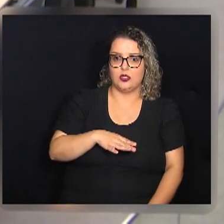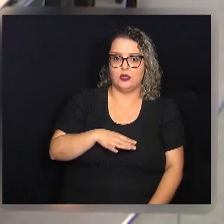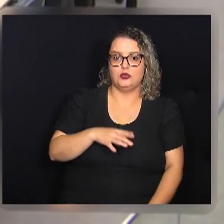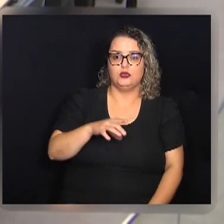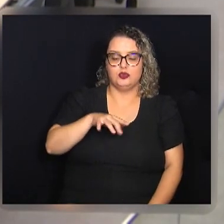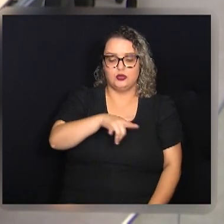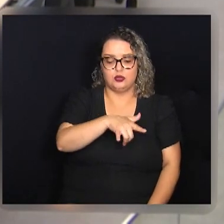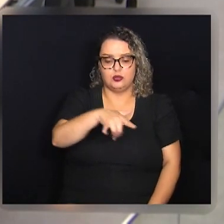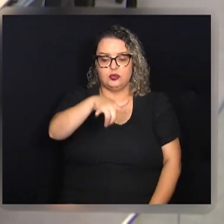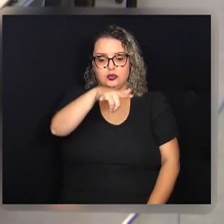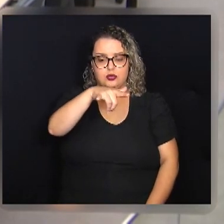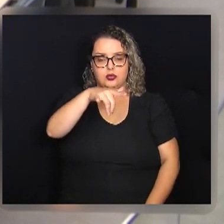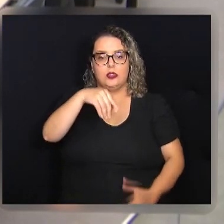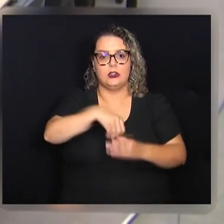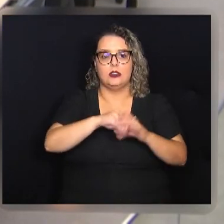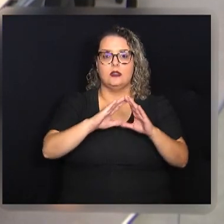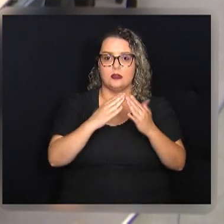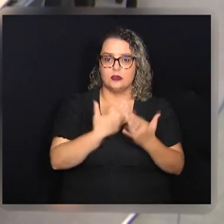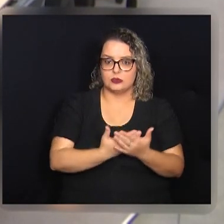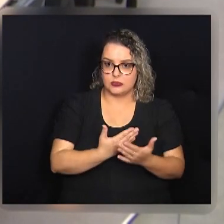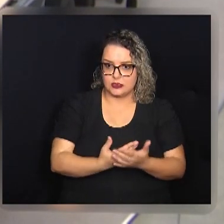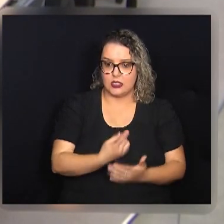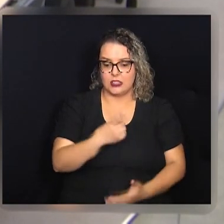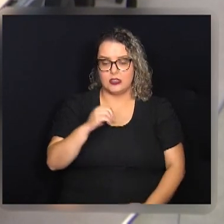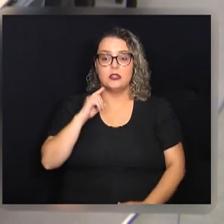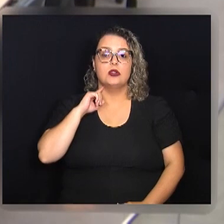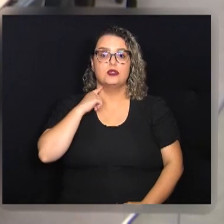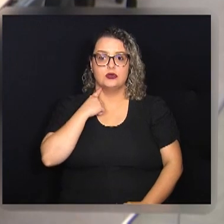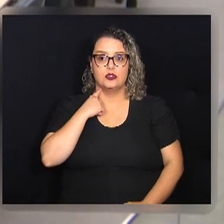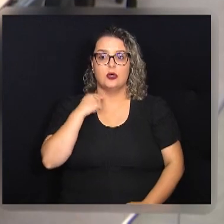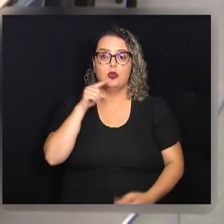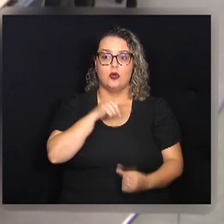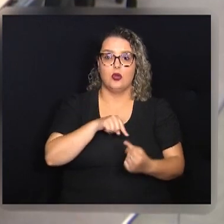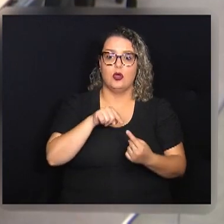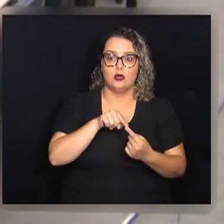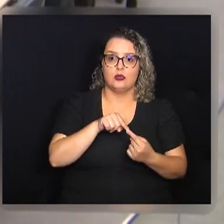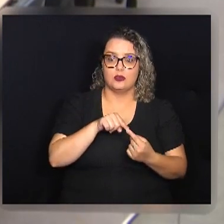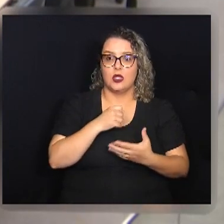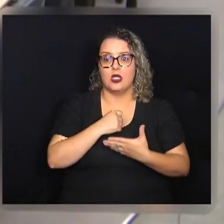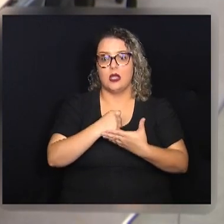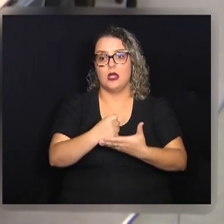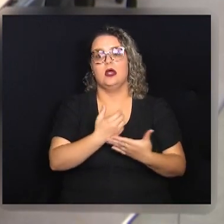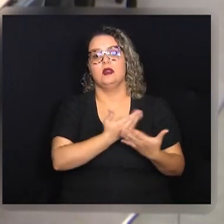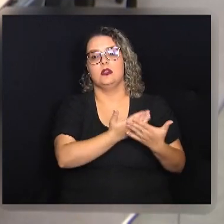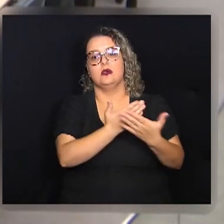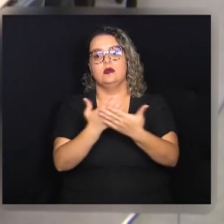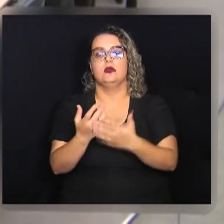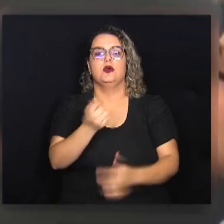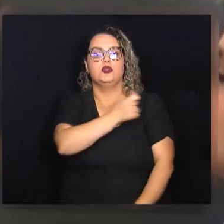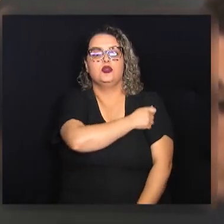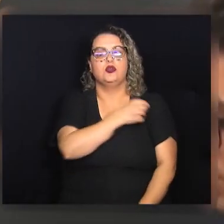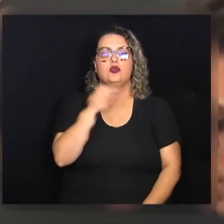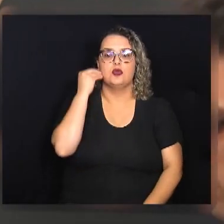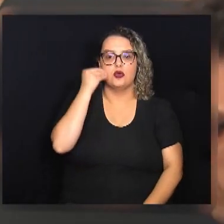do universo dos drones e ainda valorizar essa atividade que já é classificada